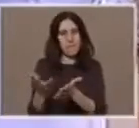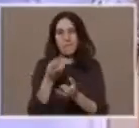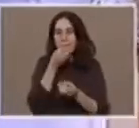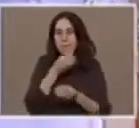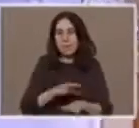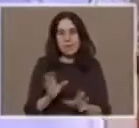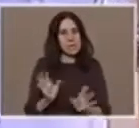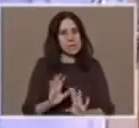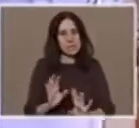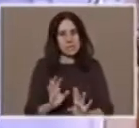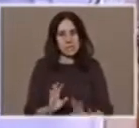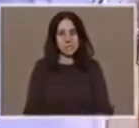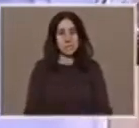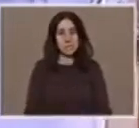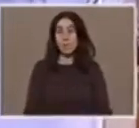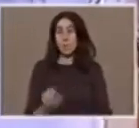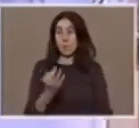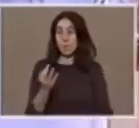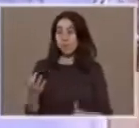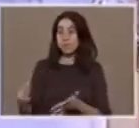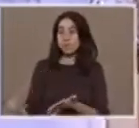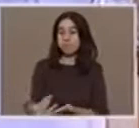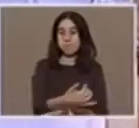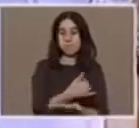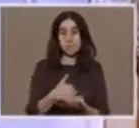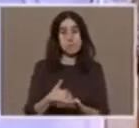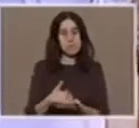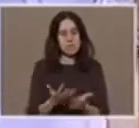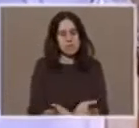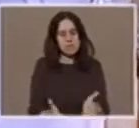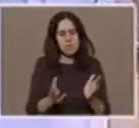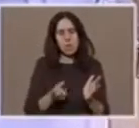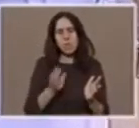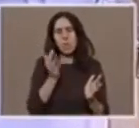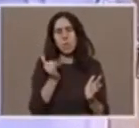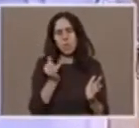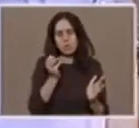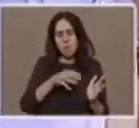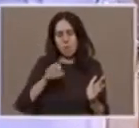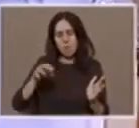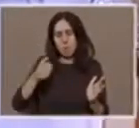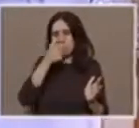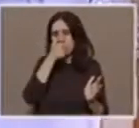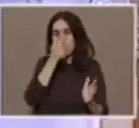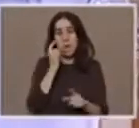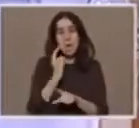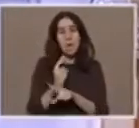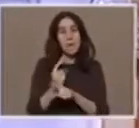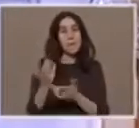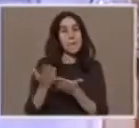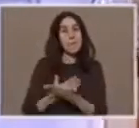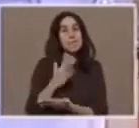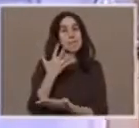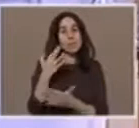Recolheram-nos e encheram 12 cestos, com os bocados dos 5 pães